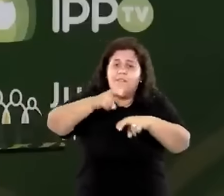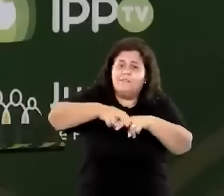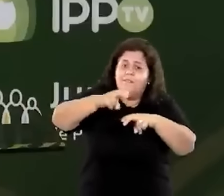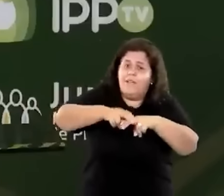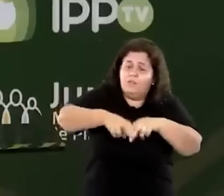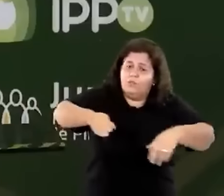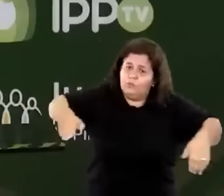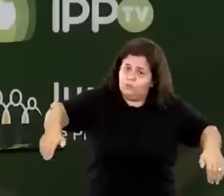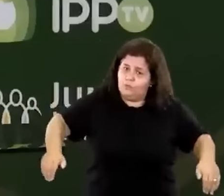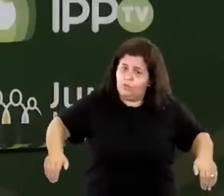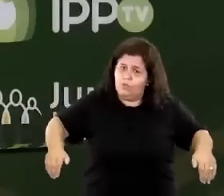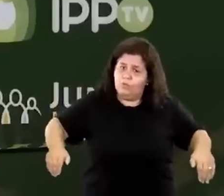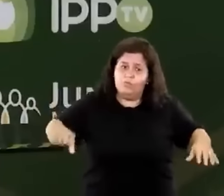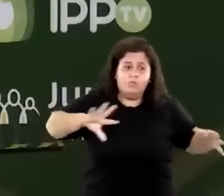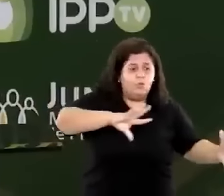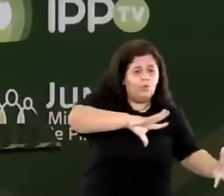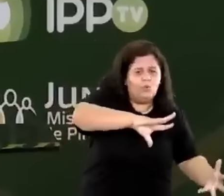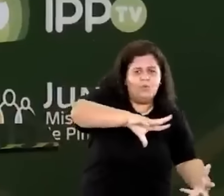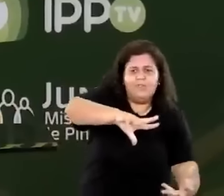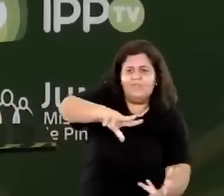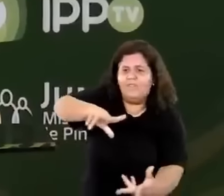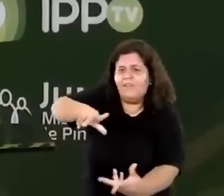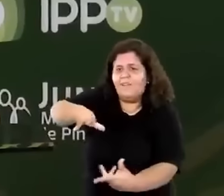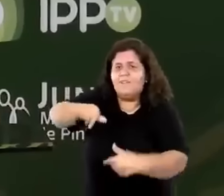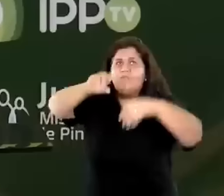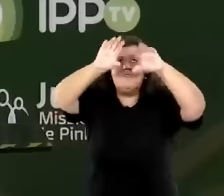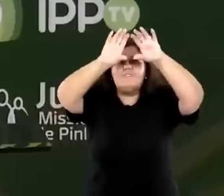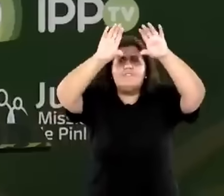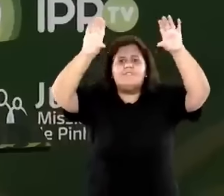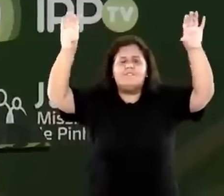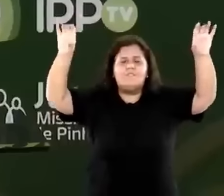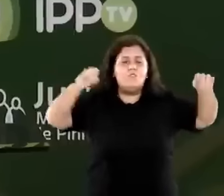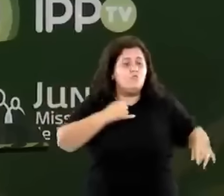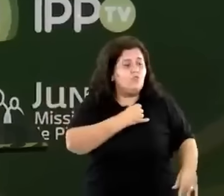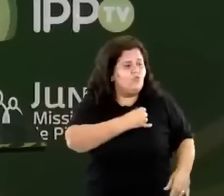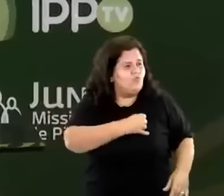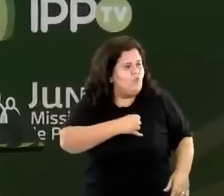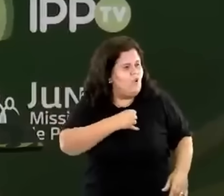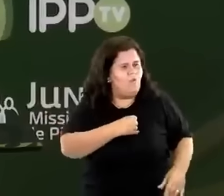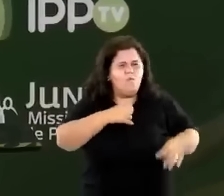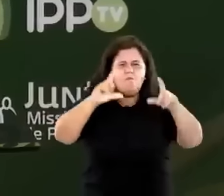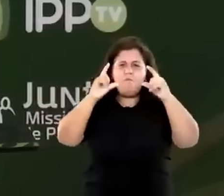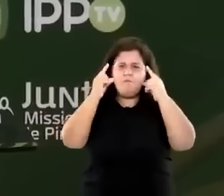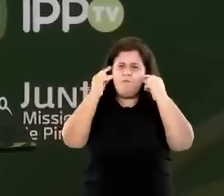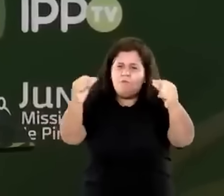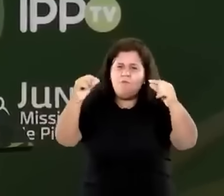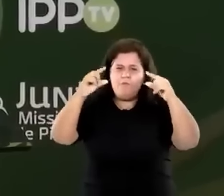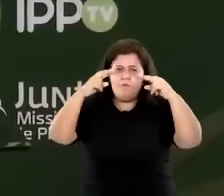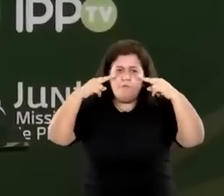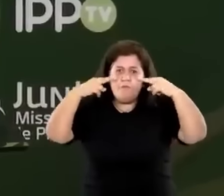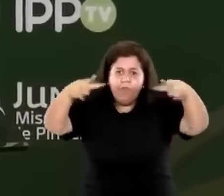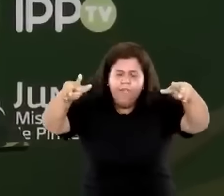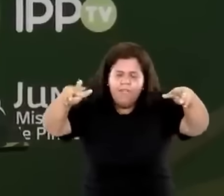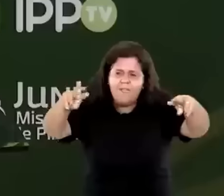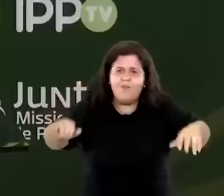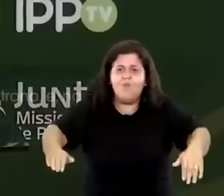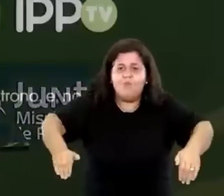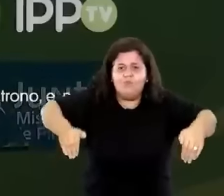do universo vejam vocês comigo o verso dois por favor João vê um Trono no céu